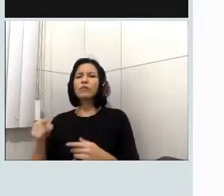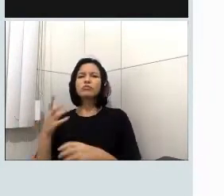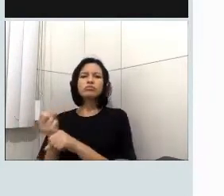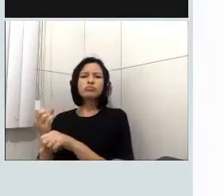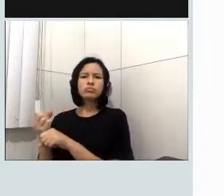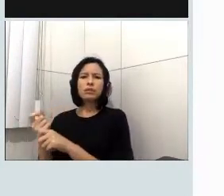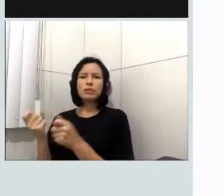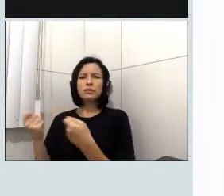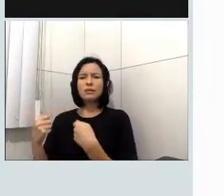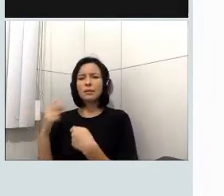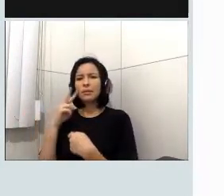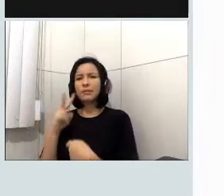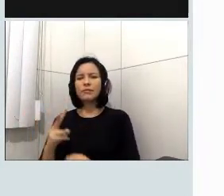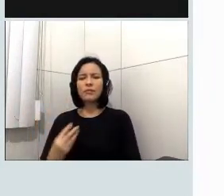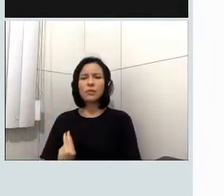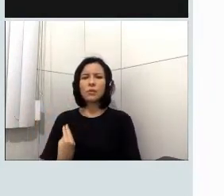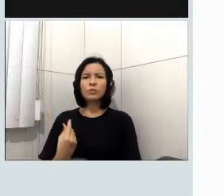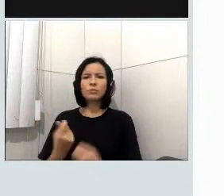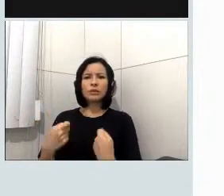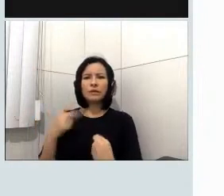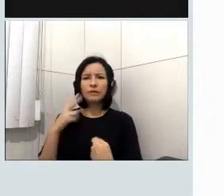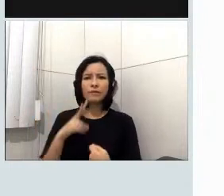de existência. Temos